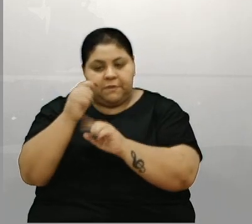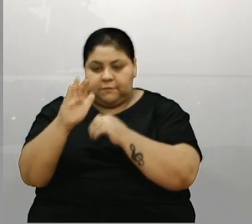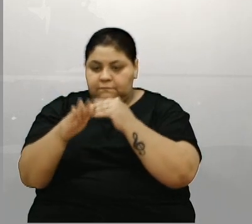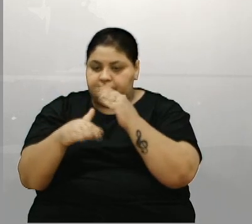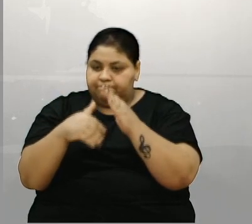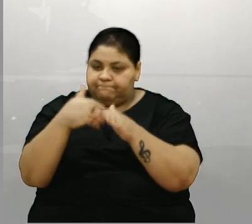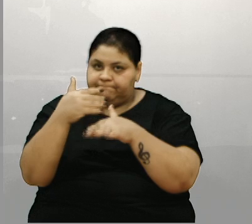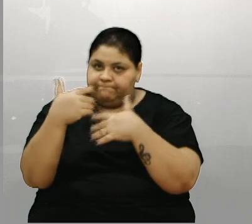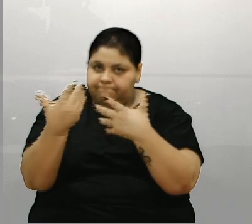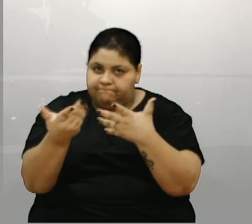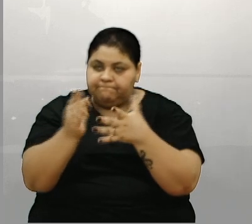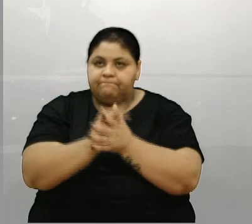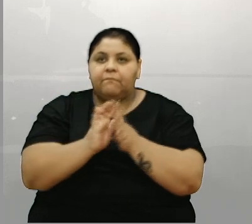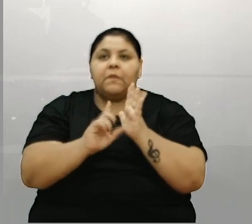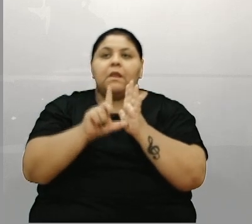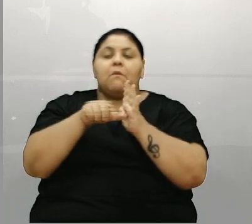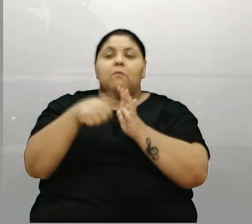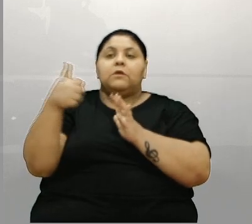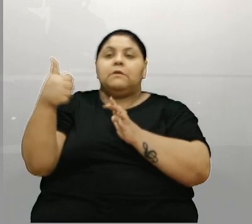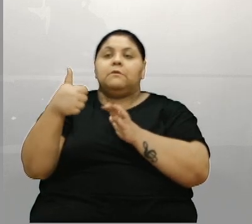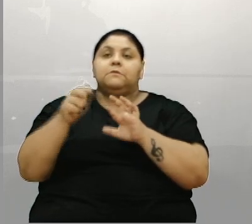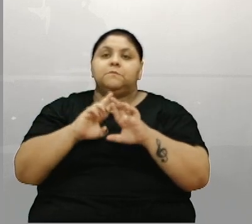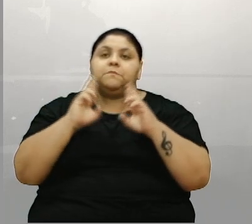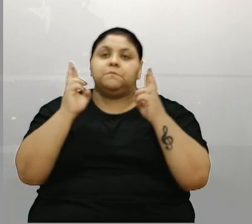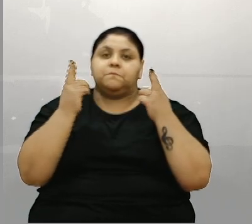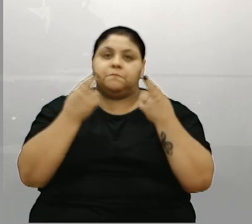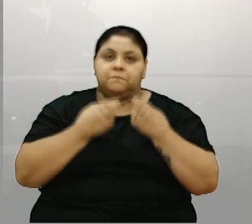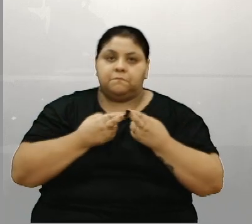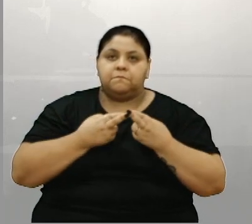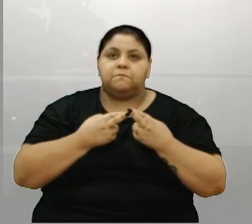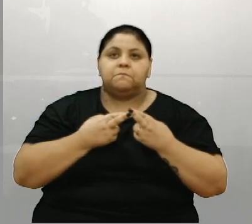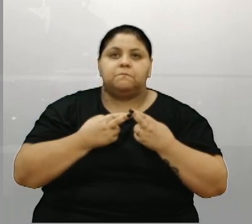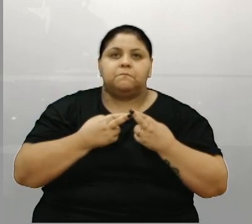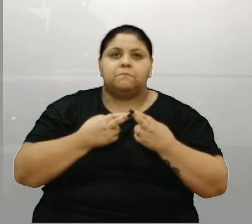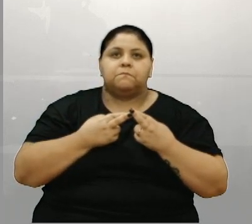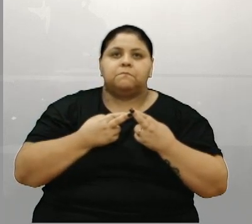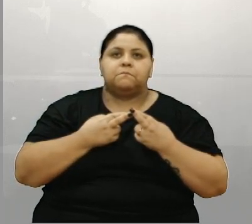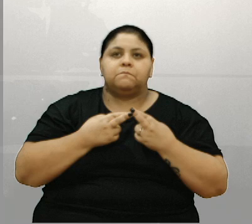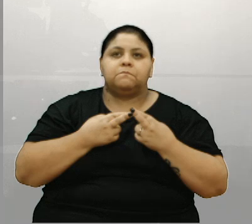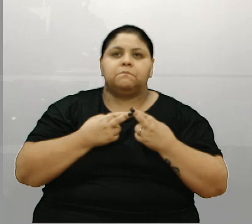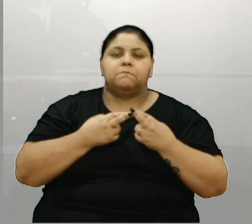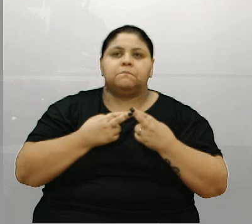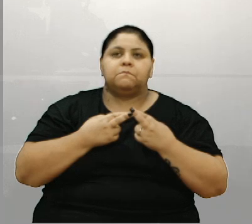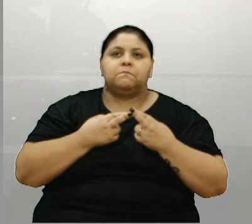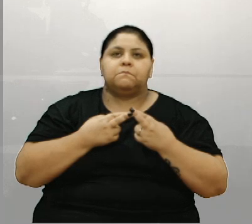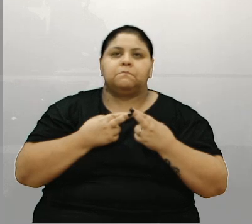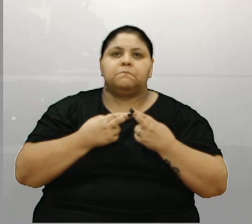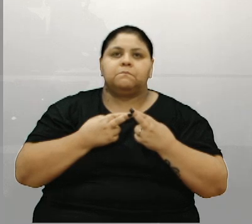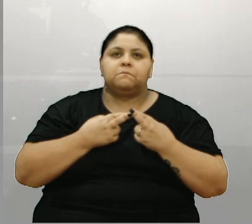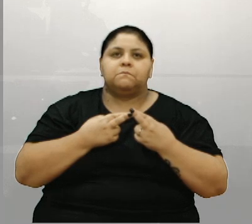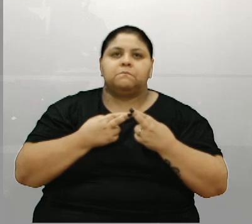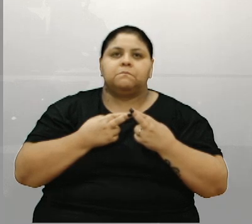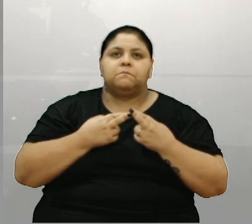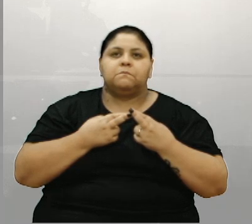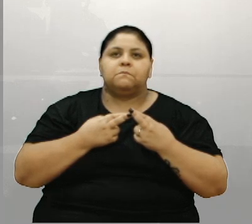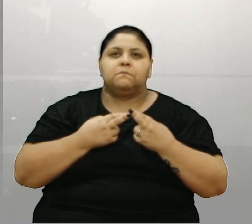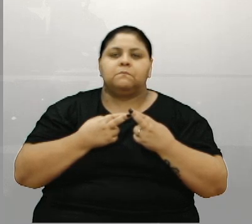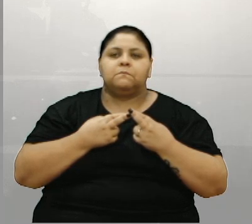E após a minha primeira reunião... Se me permite uma parte, vereador. Em seguida, após essa primeira reunião,